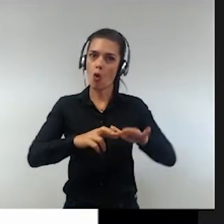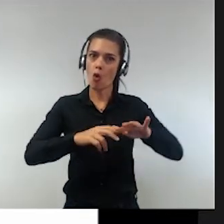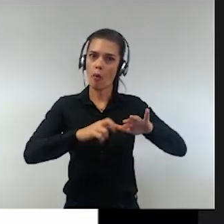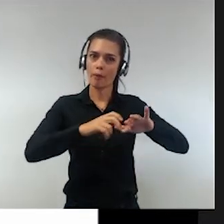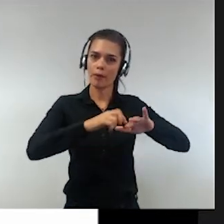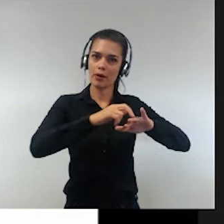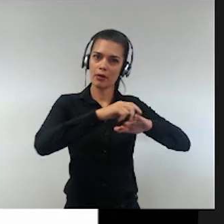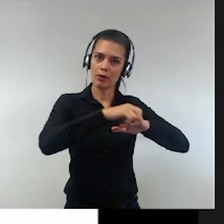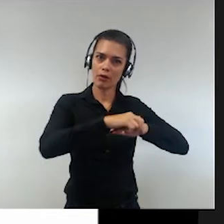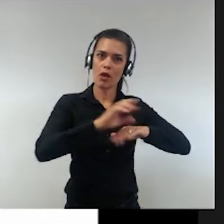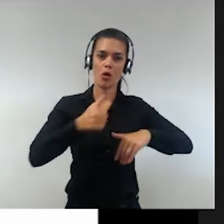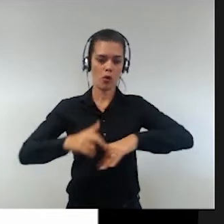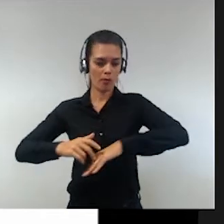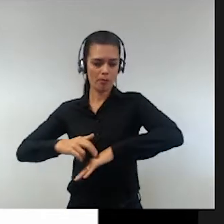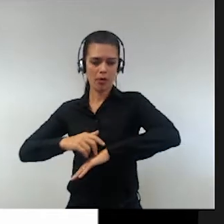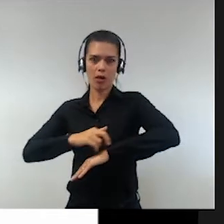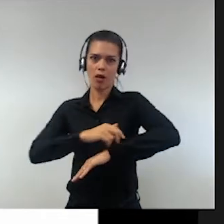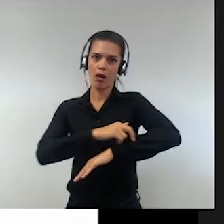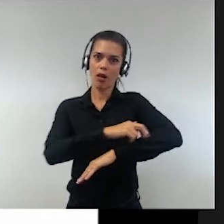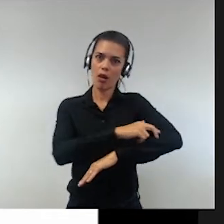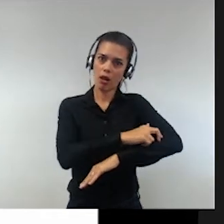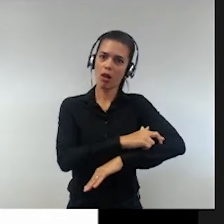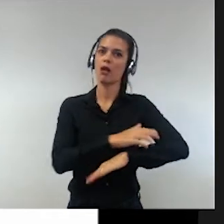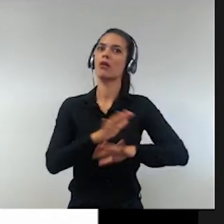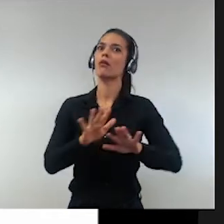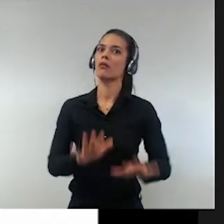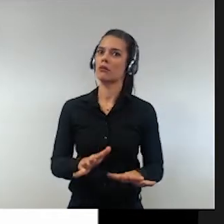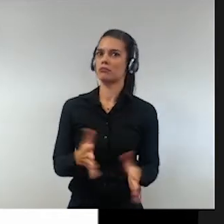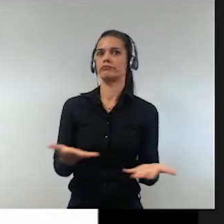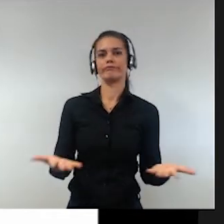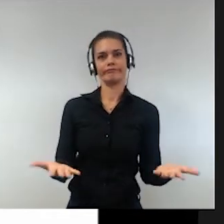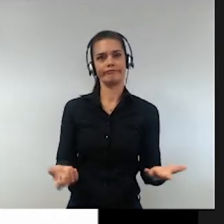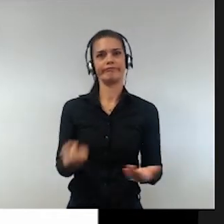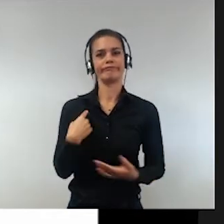aclive, você, colega advogado, pode conseguir uma decisão judicial